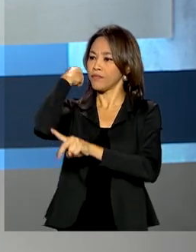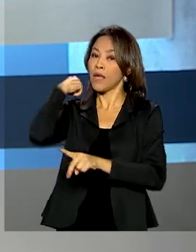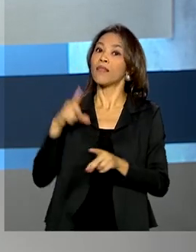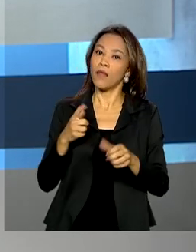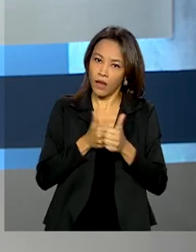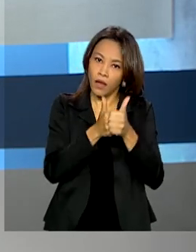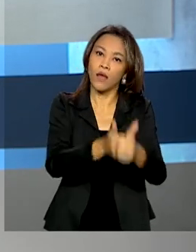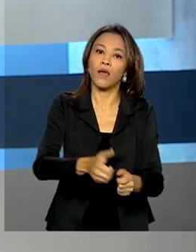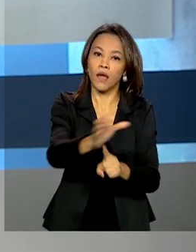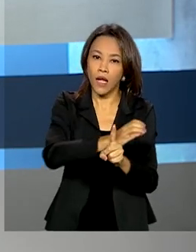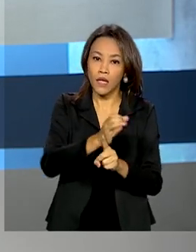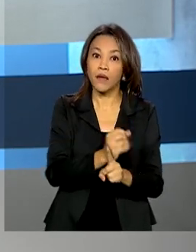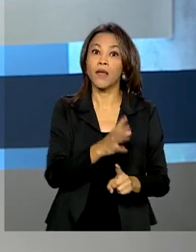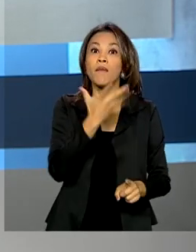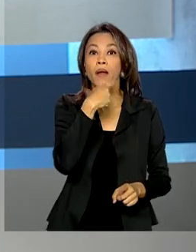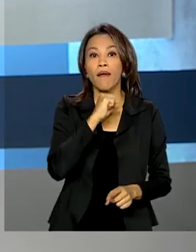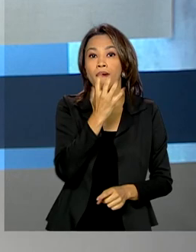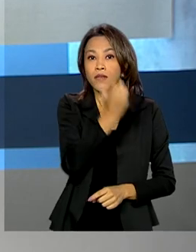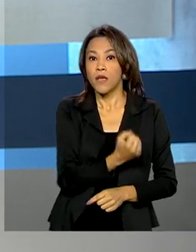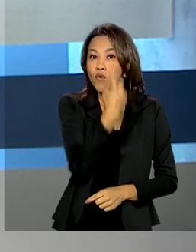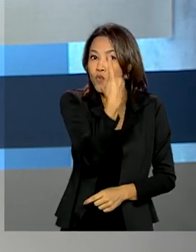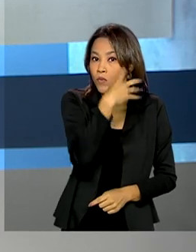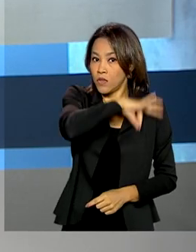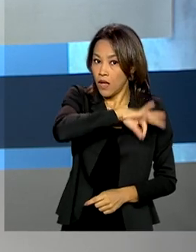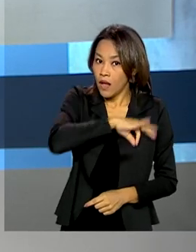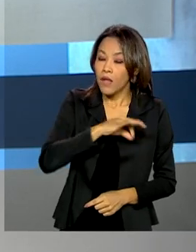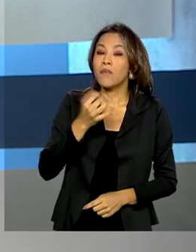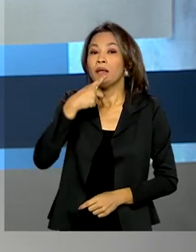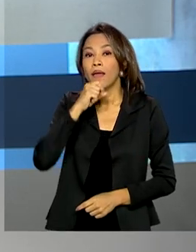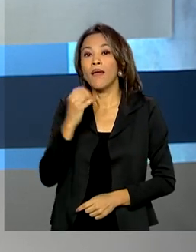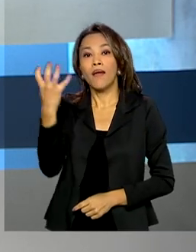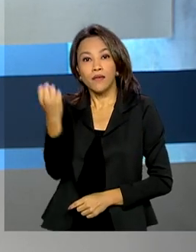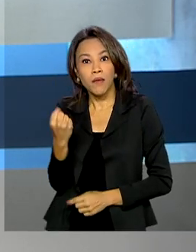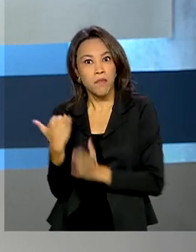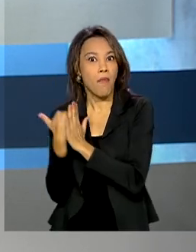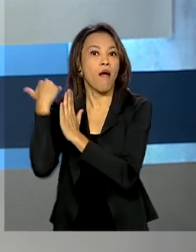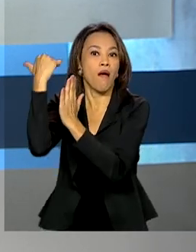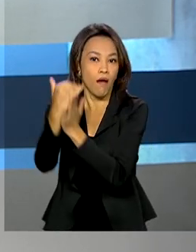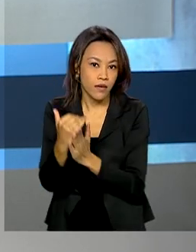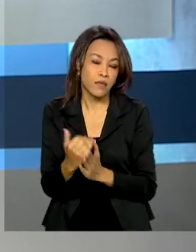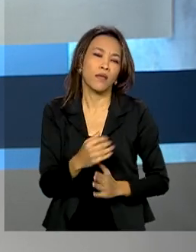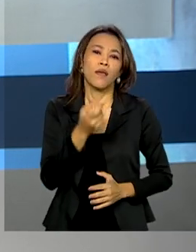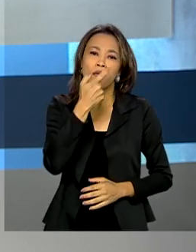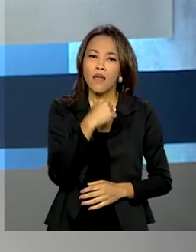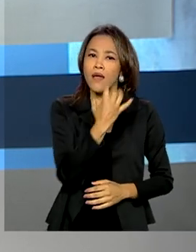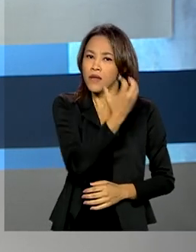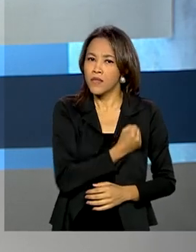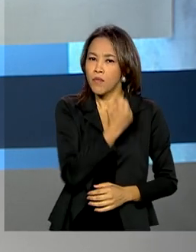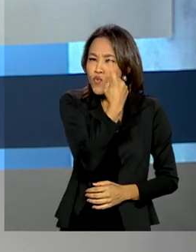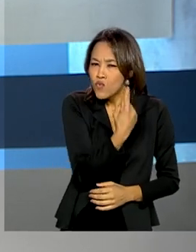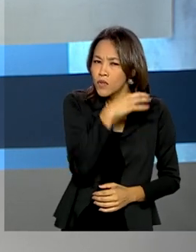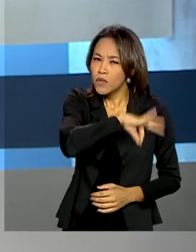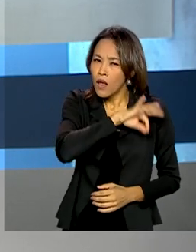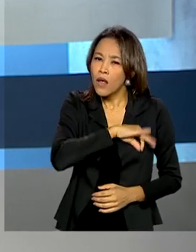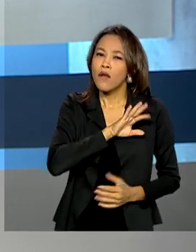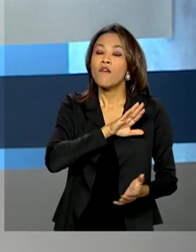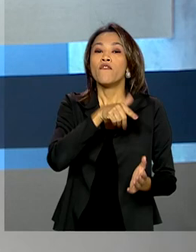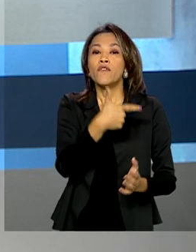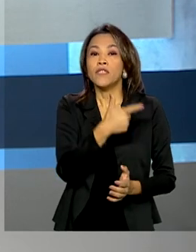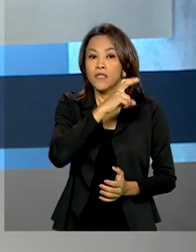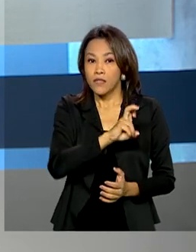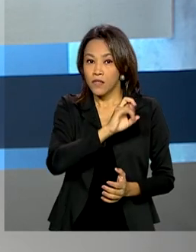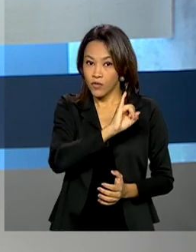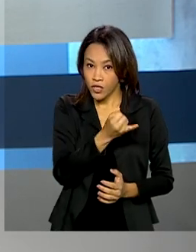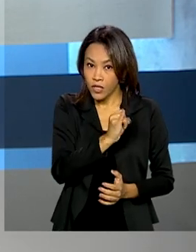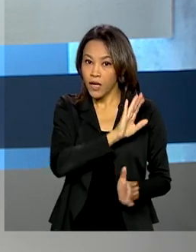para quem recebe um salário mínimo e outro para quem ganha mais quem ganha um salário mínimo irá receber de 25 de janeiro a